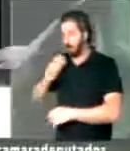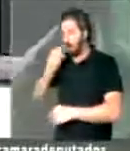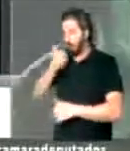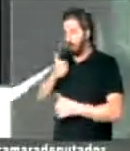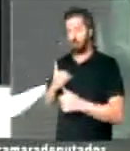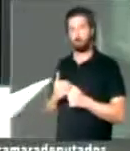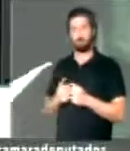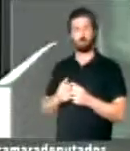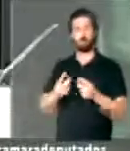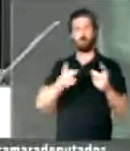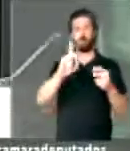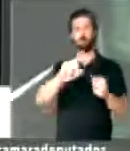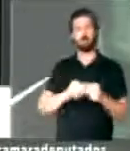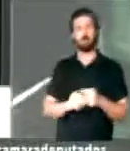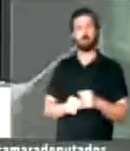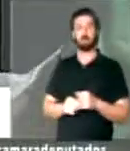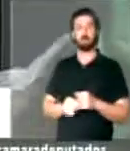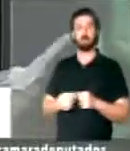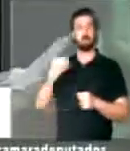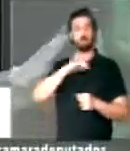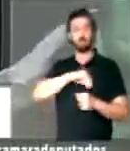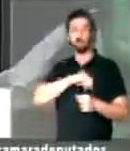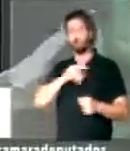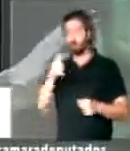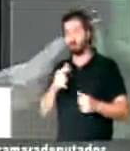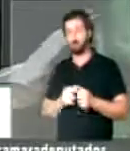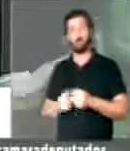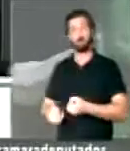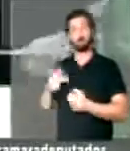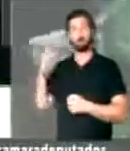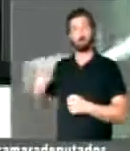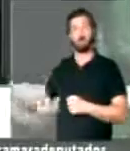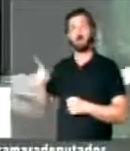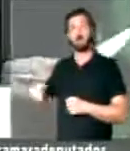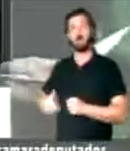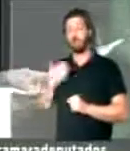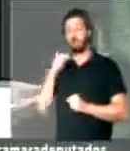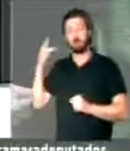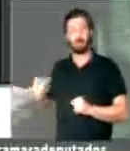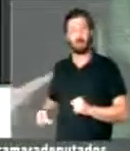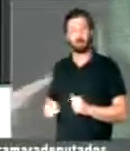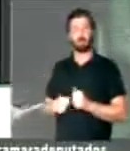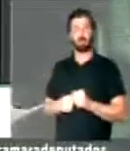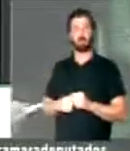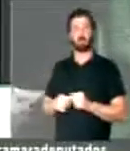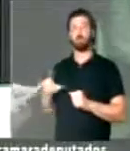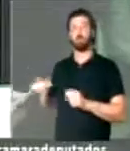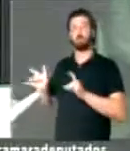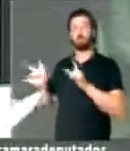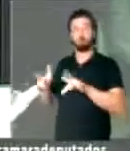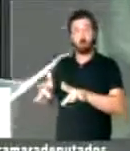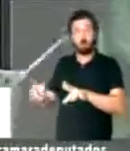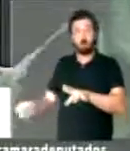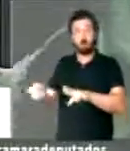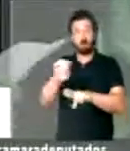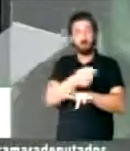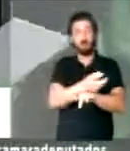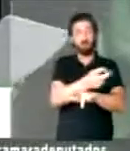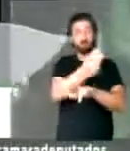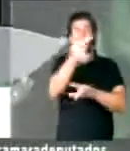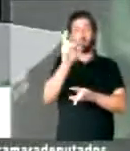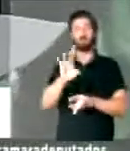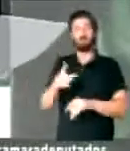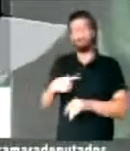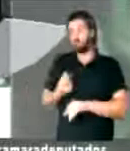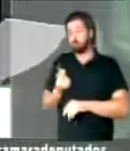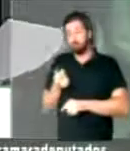não tem carteira assinada e, portanto, a sua produção é o que lhe mantém e o excedente é o que faz com que tenha